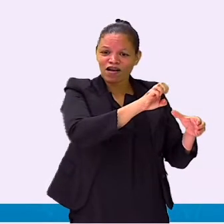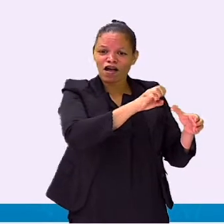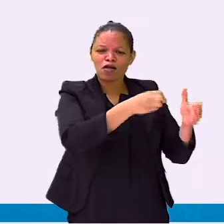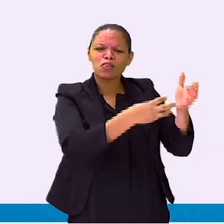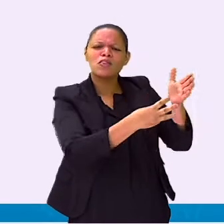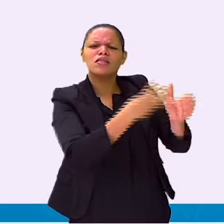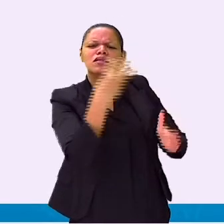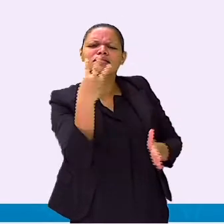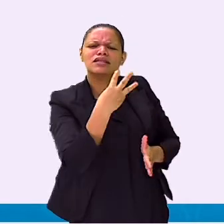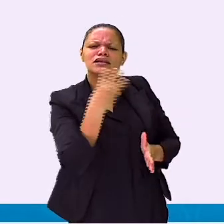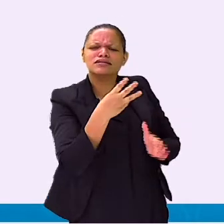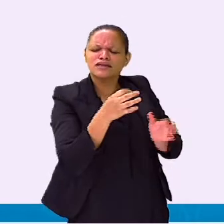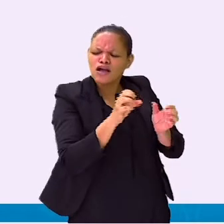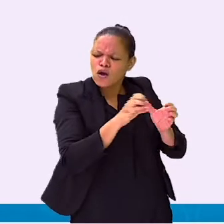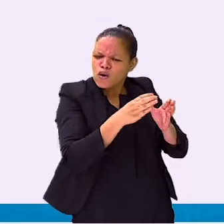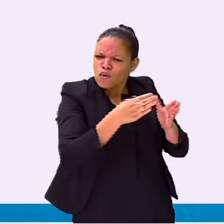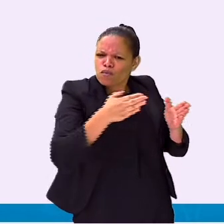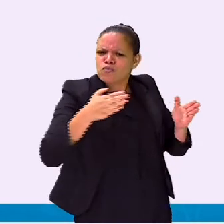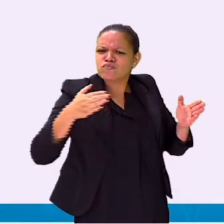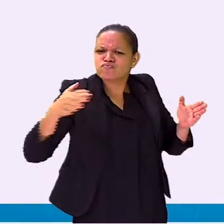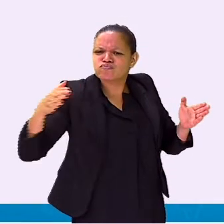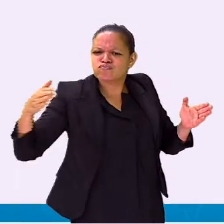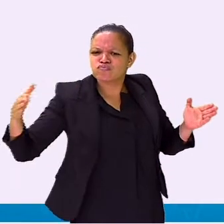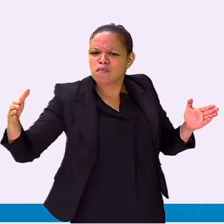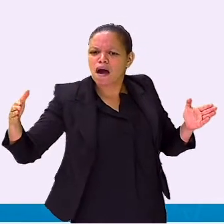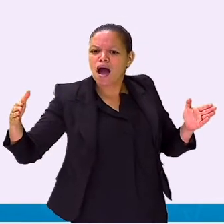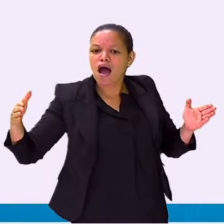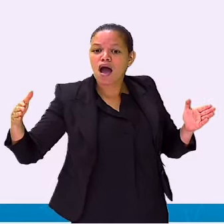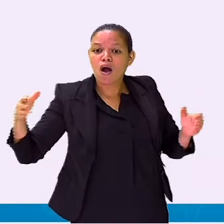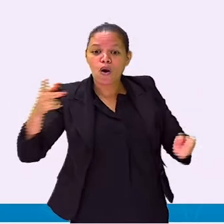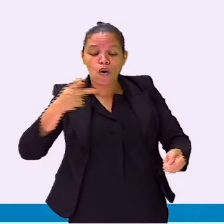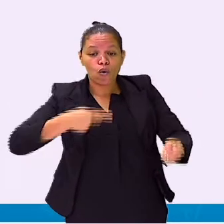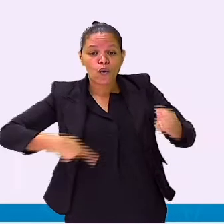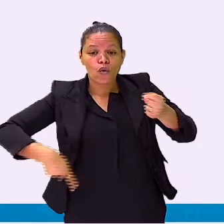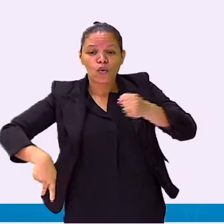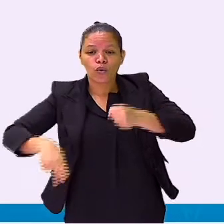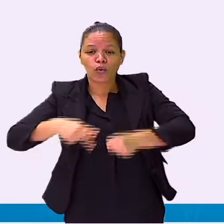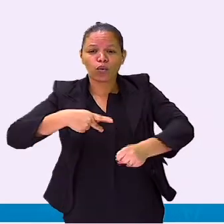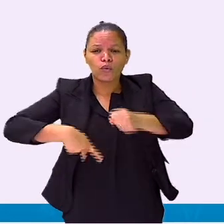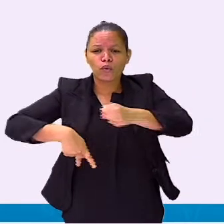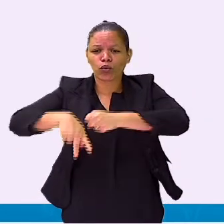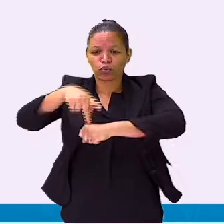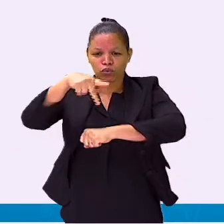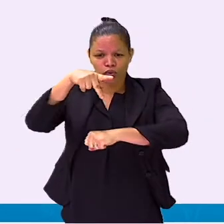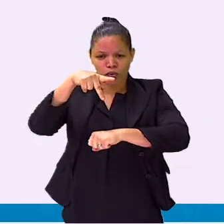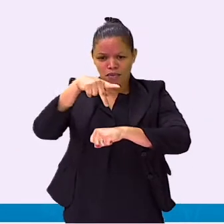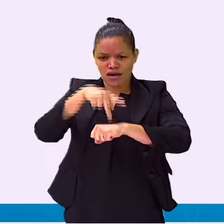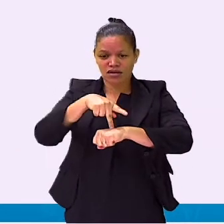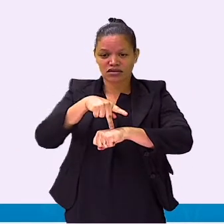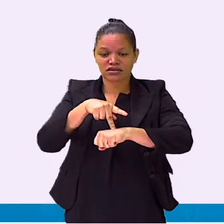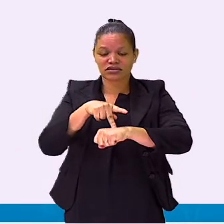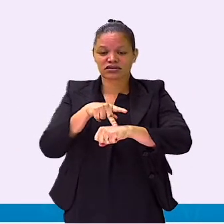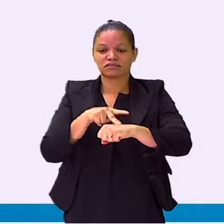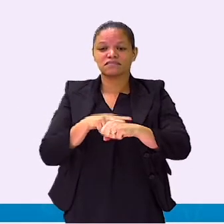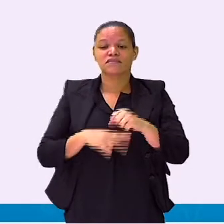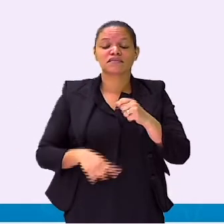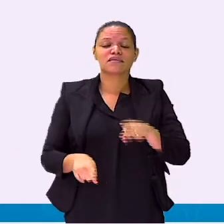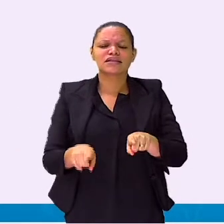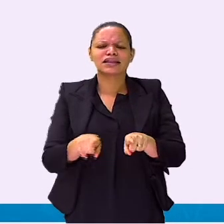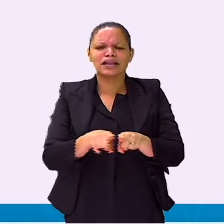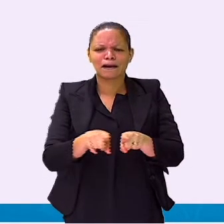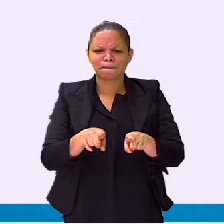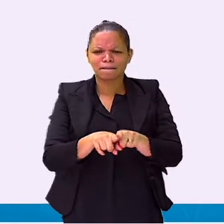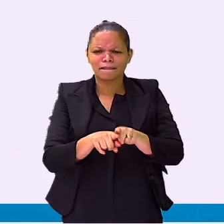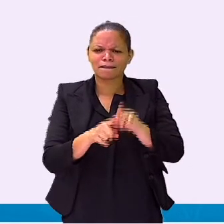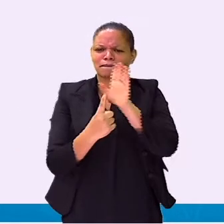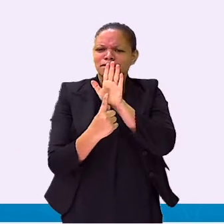fato constatado pelo IBGE de que a escolaridade tem seu prêmio no mercado de trabalho